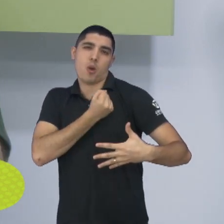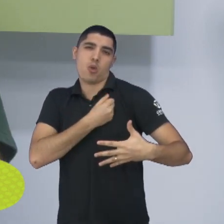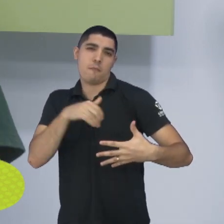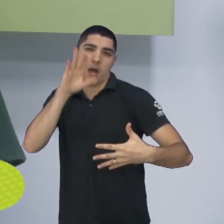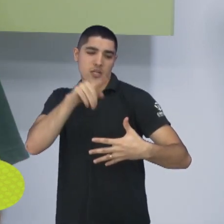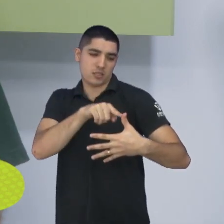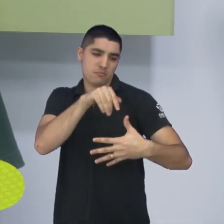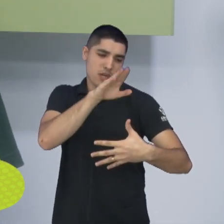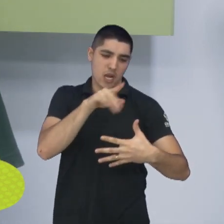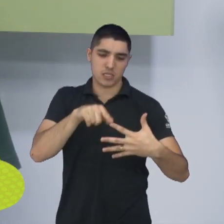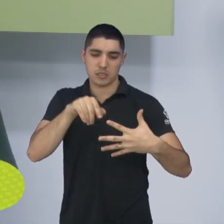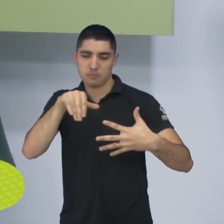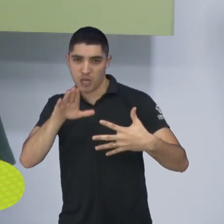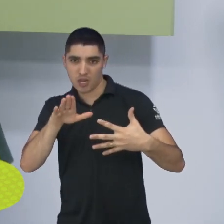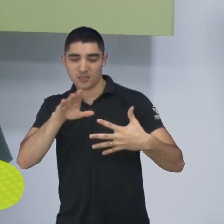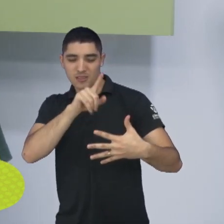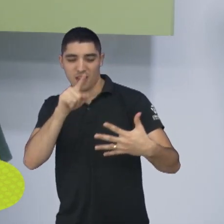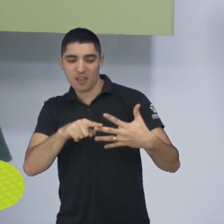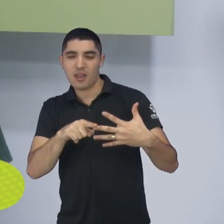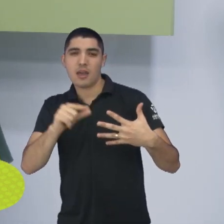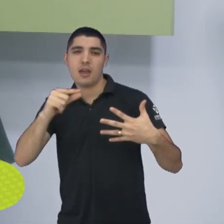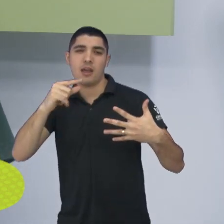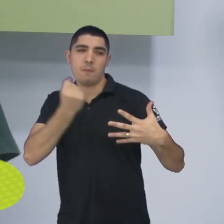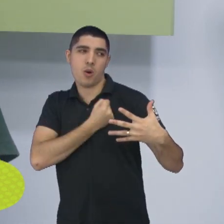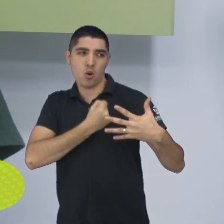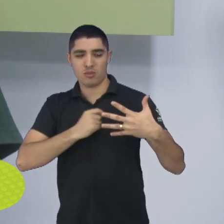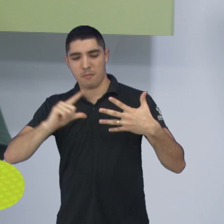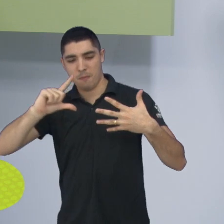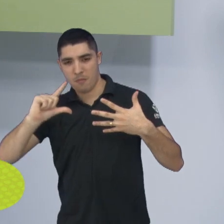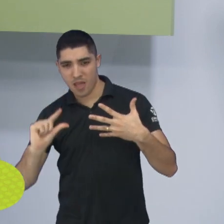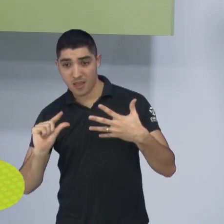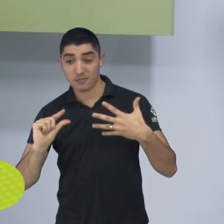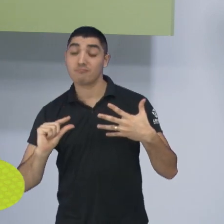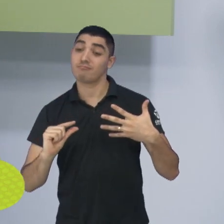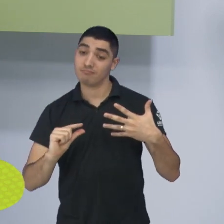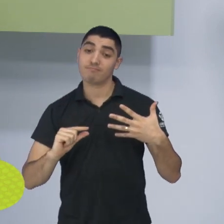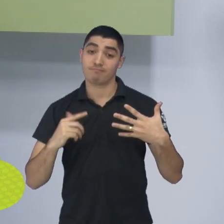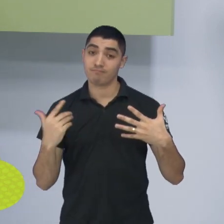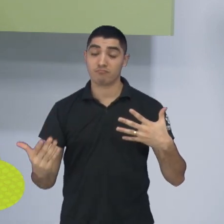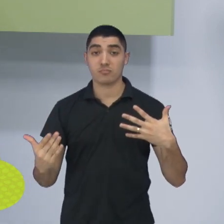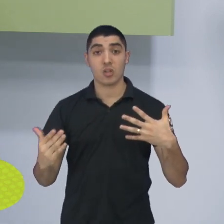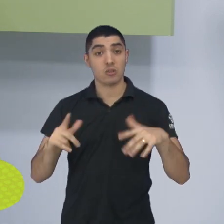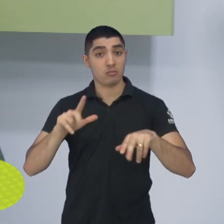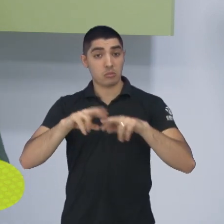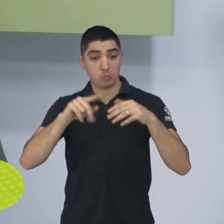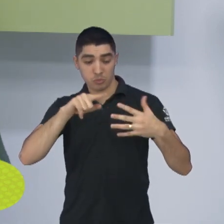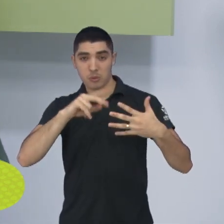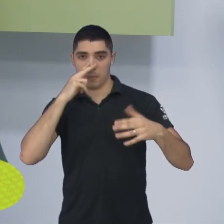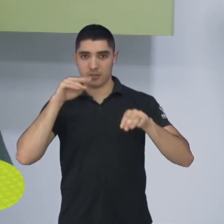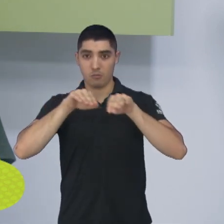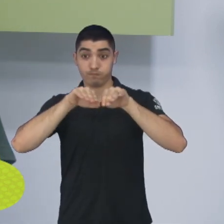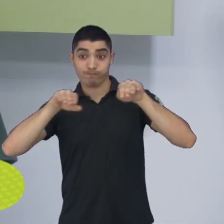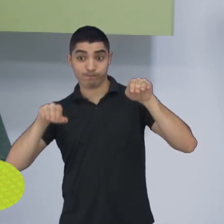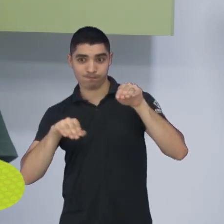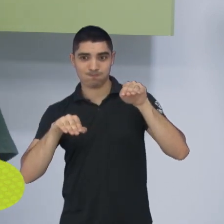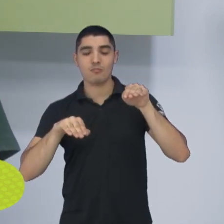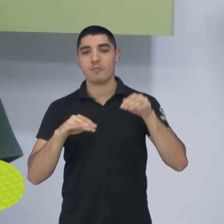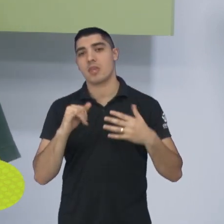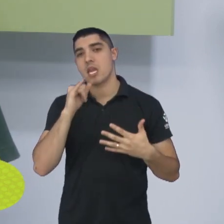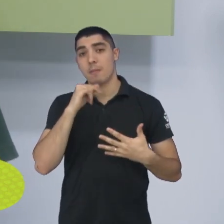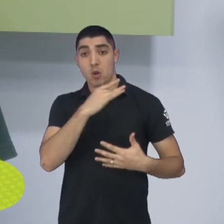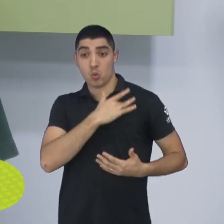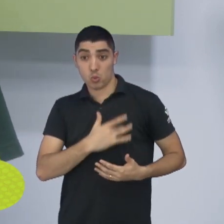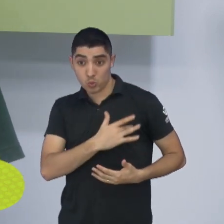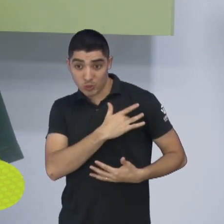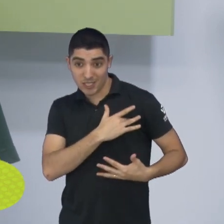em relação ao terceiro colocado e os demais da tabela. Então, tá bem destacada a tabela da Superliga, né? Tá agora Cruzeiro, São José e o